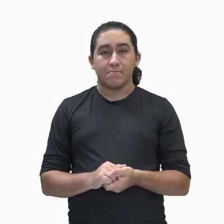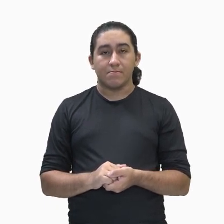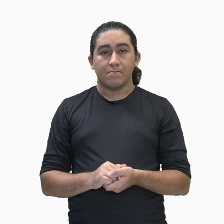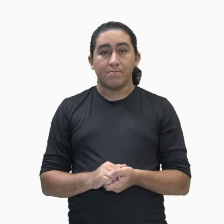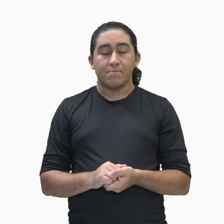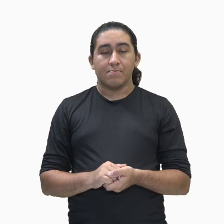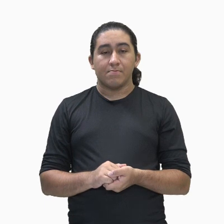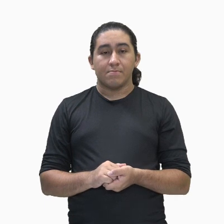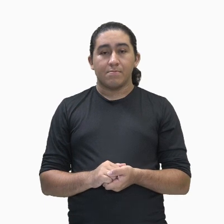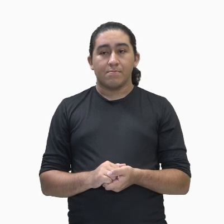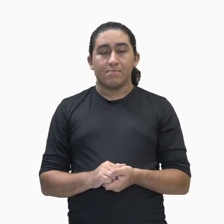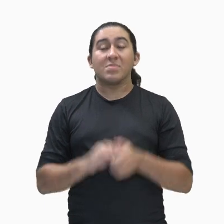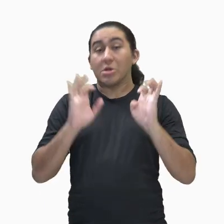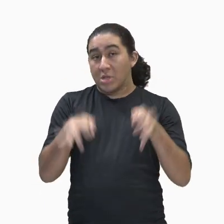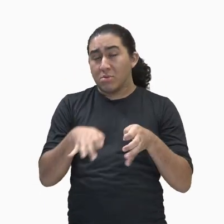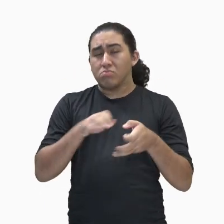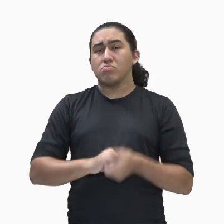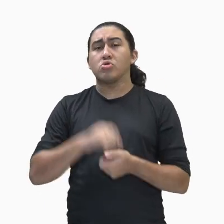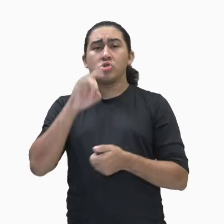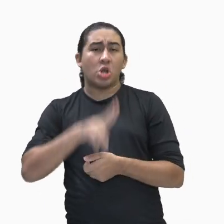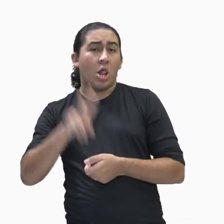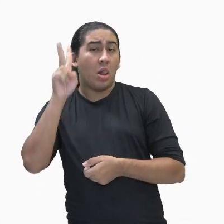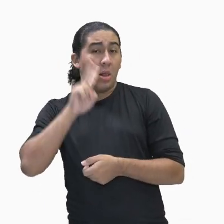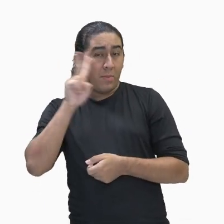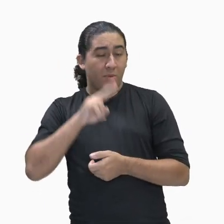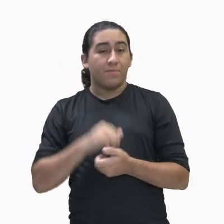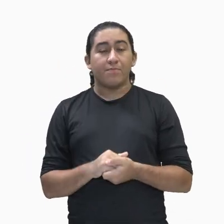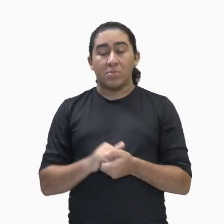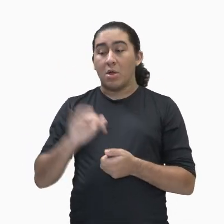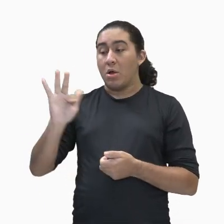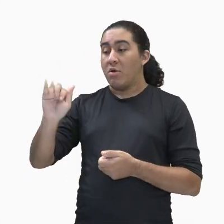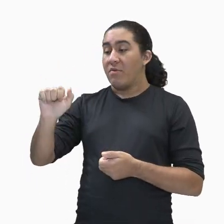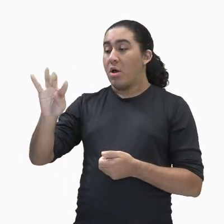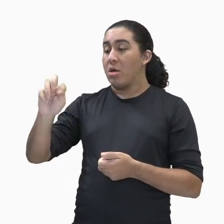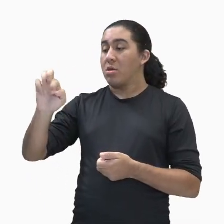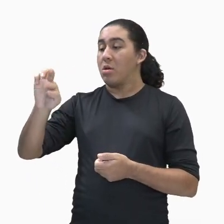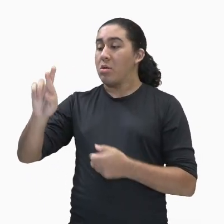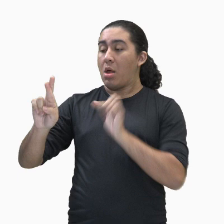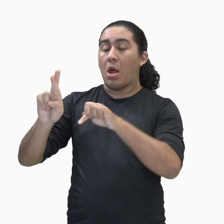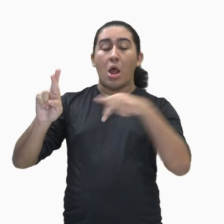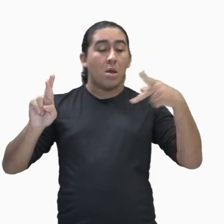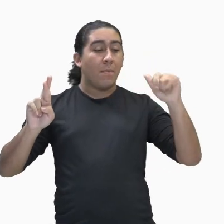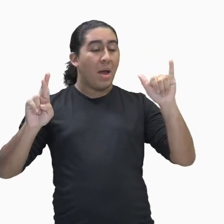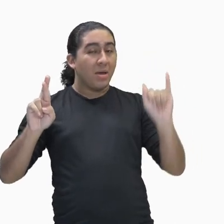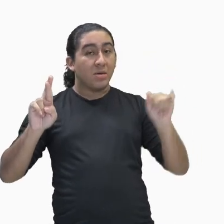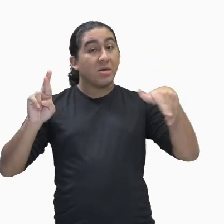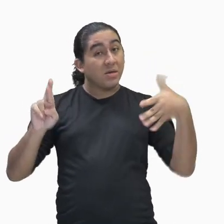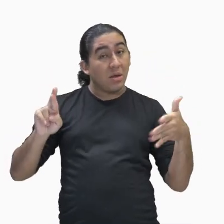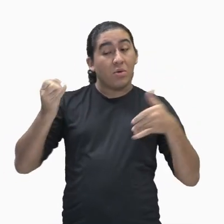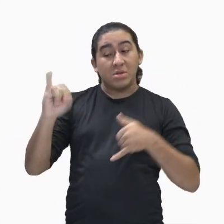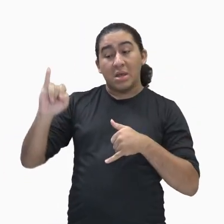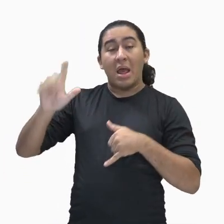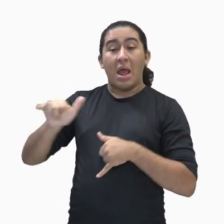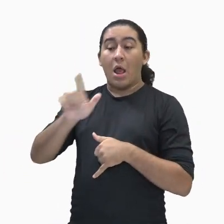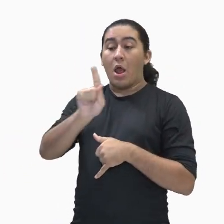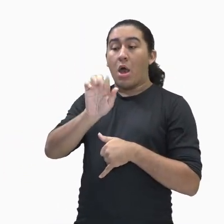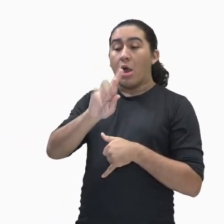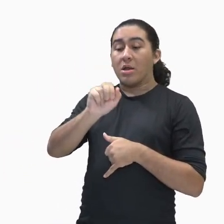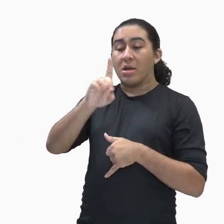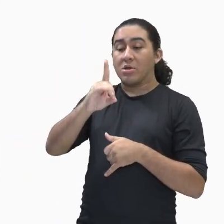avó, certo? Só você lembrar. Father é o homem. Quando eu tenho grand na frente, já é o avô, não é? Father é o